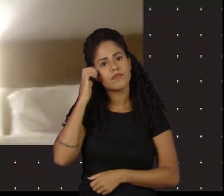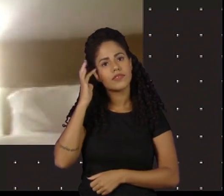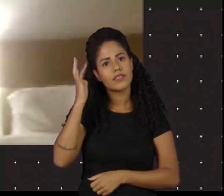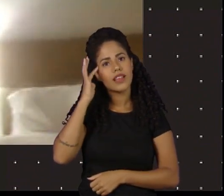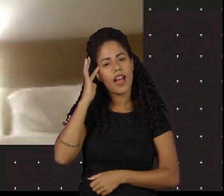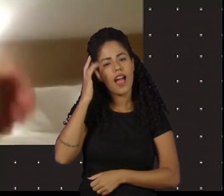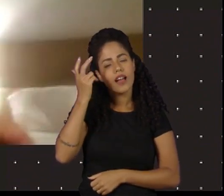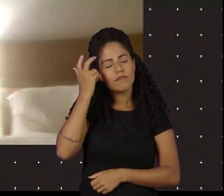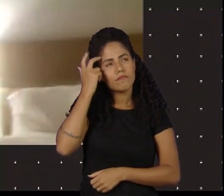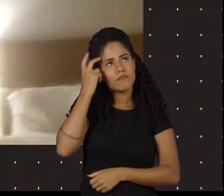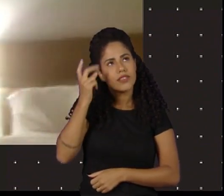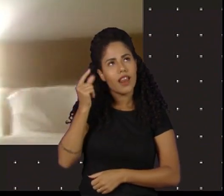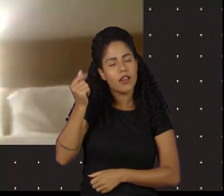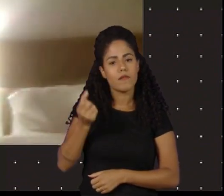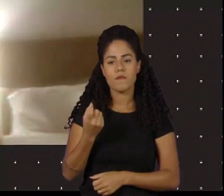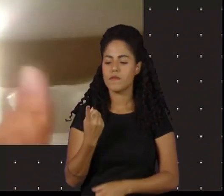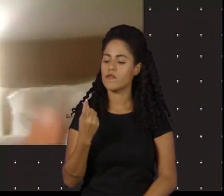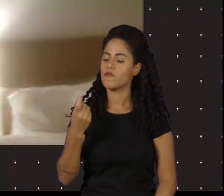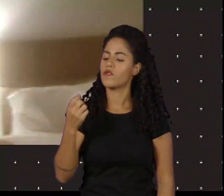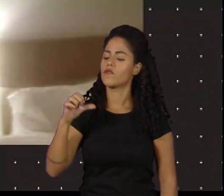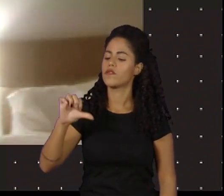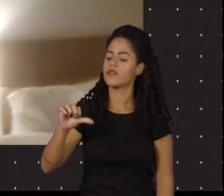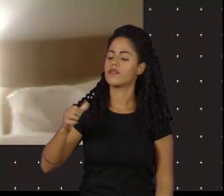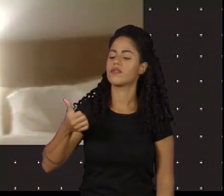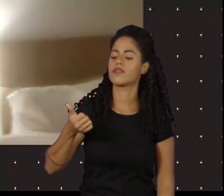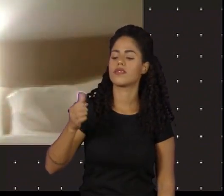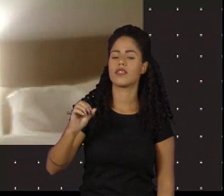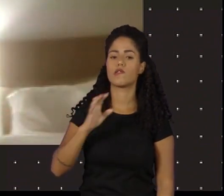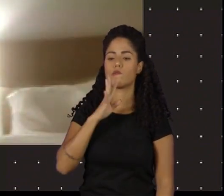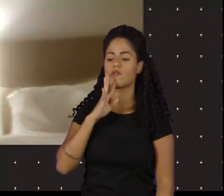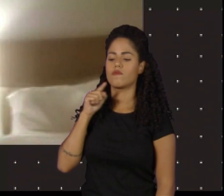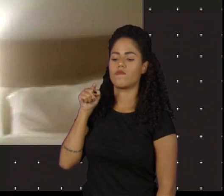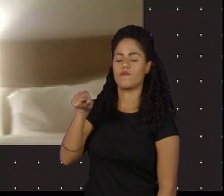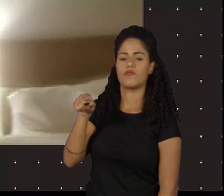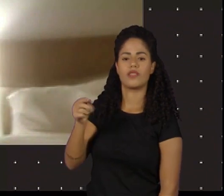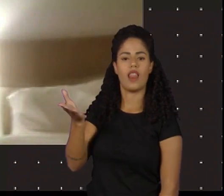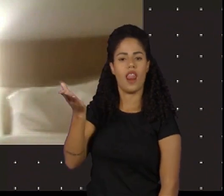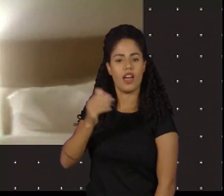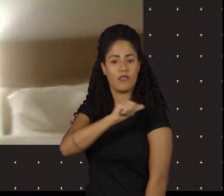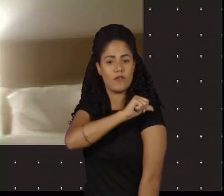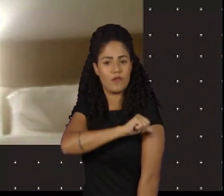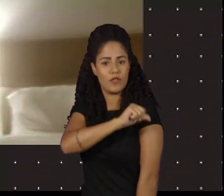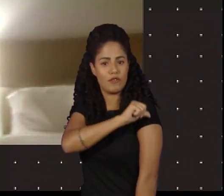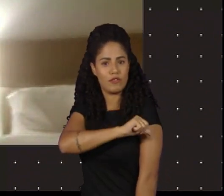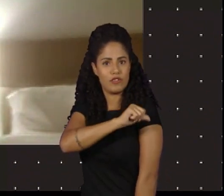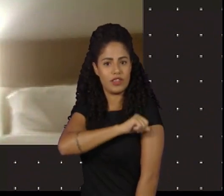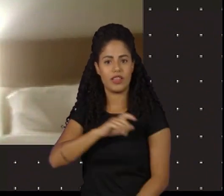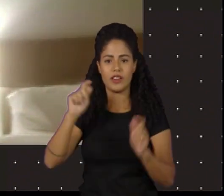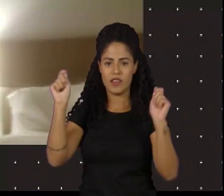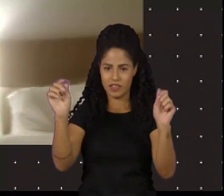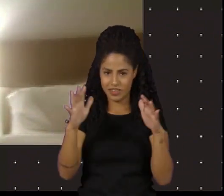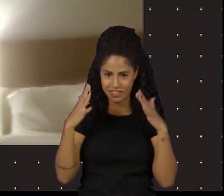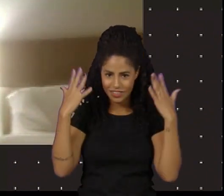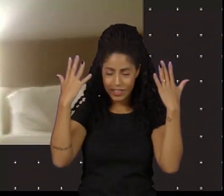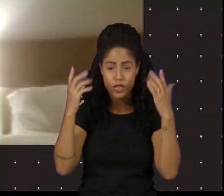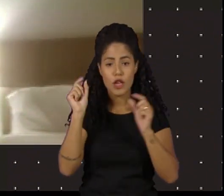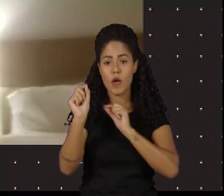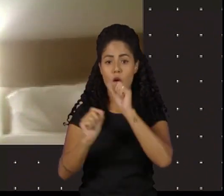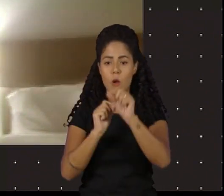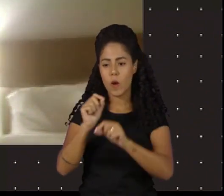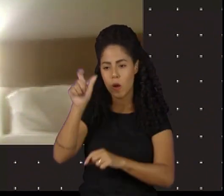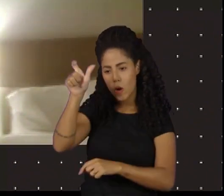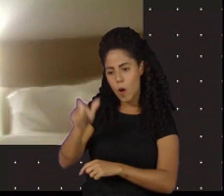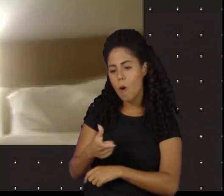nos anos 70, quando eu te conheci praticamente no Rio de Janeiro, fazendo um espetáculo chamado O Homem de